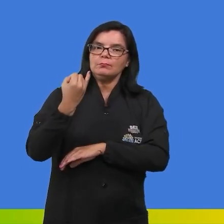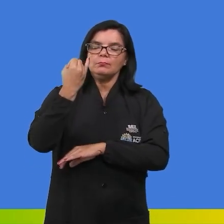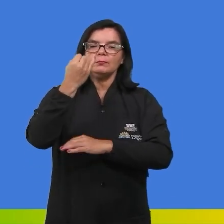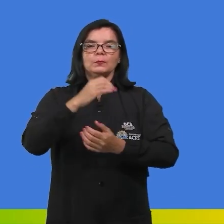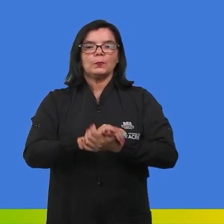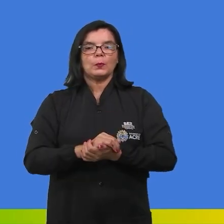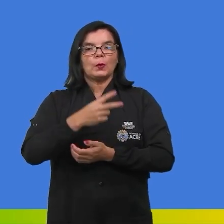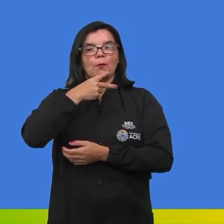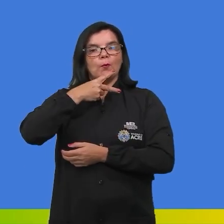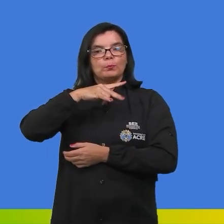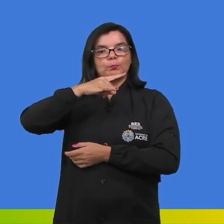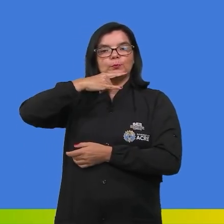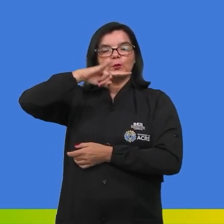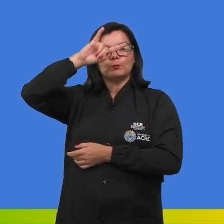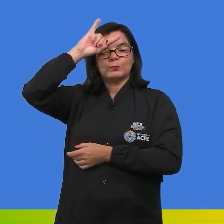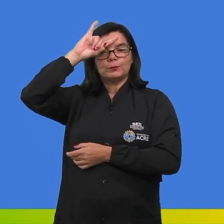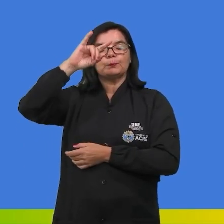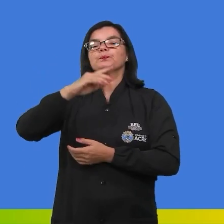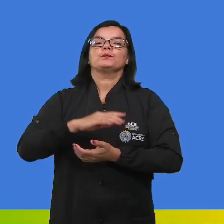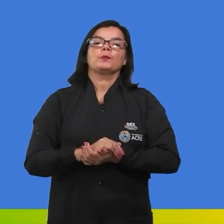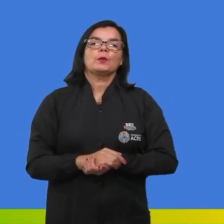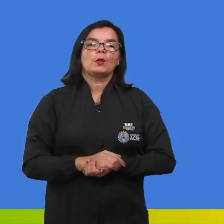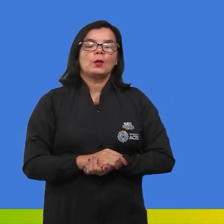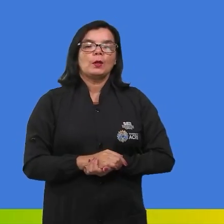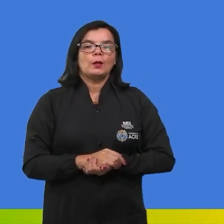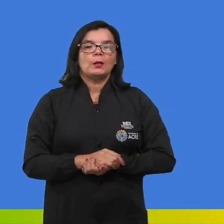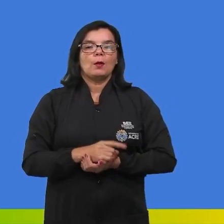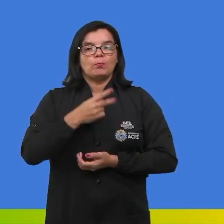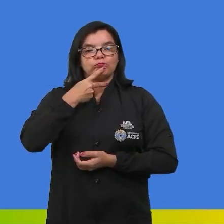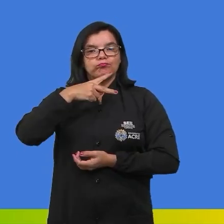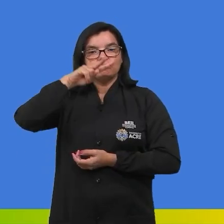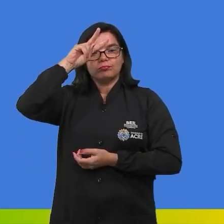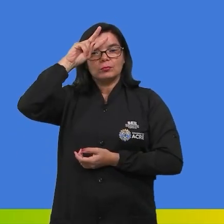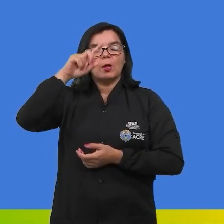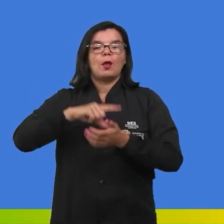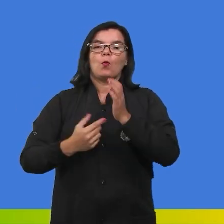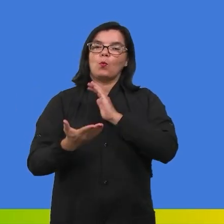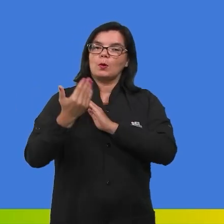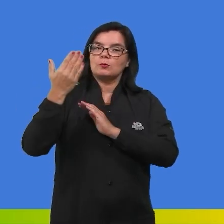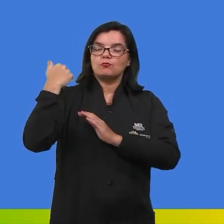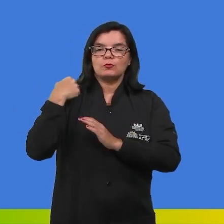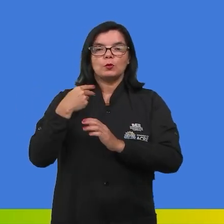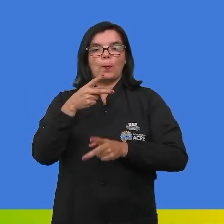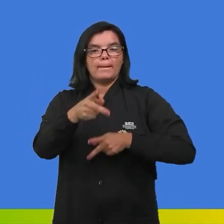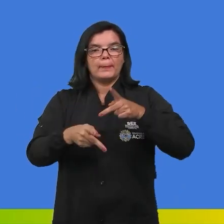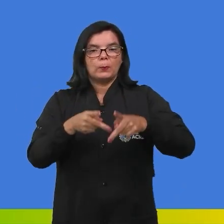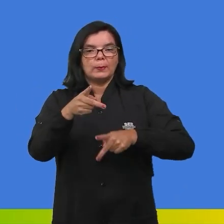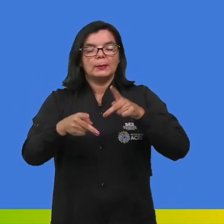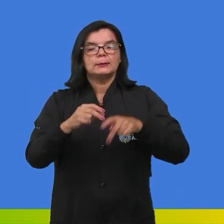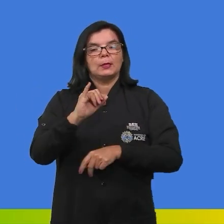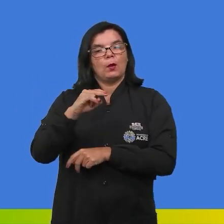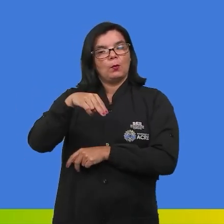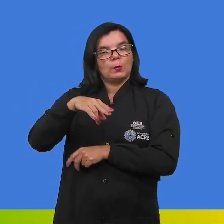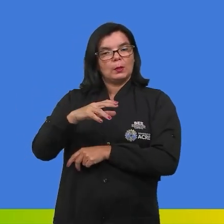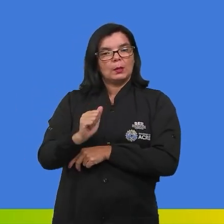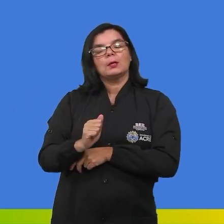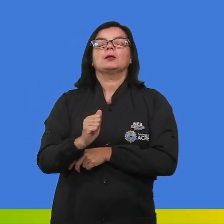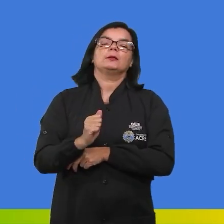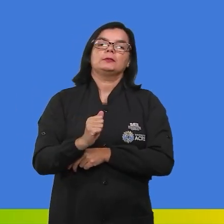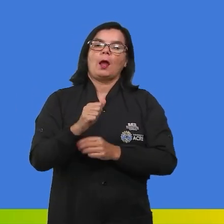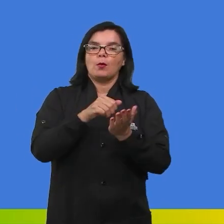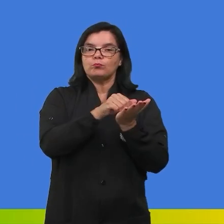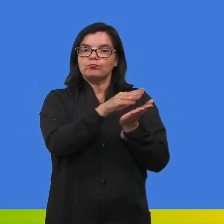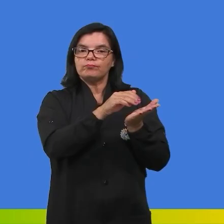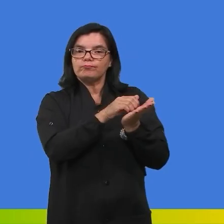O Peru aí, que ele é o antigo povo inca, né, que se formou aí, se tornou Peru depois da